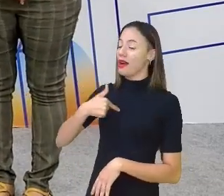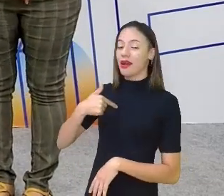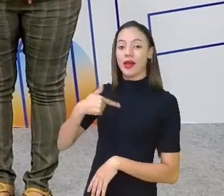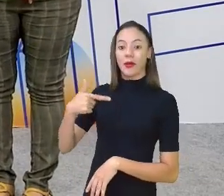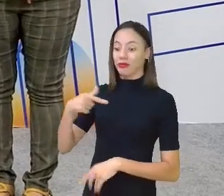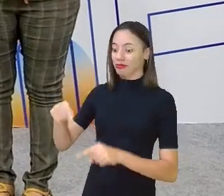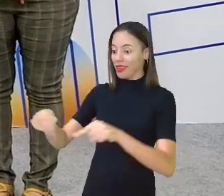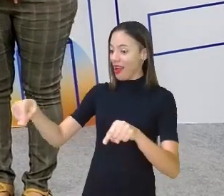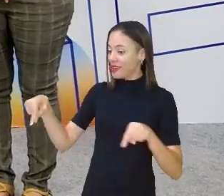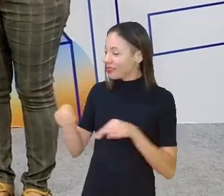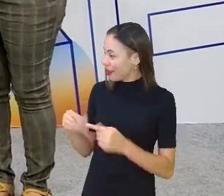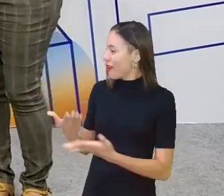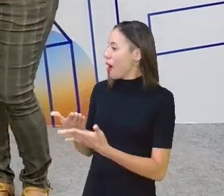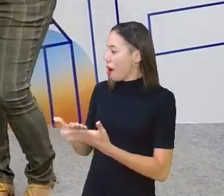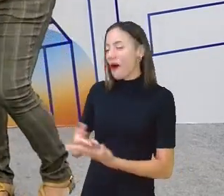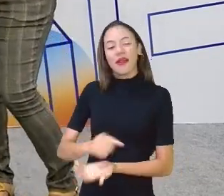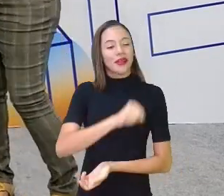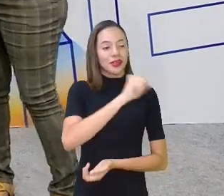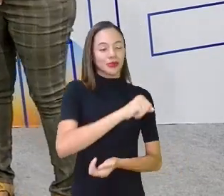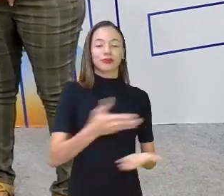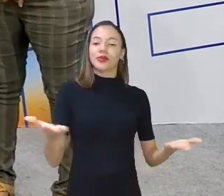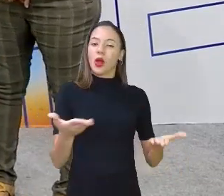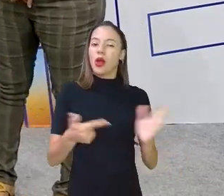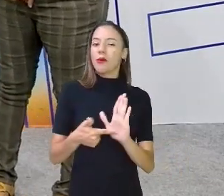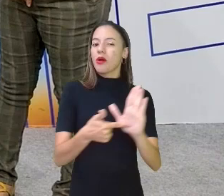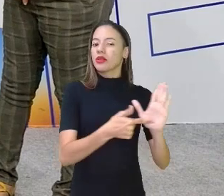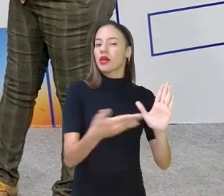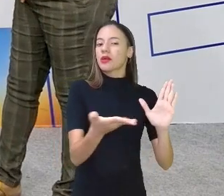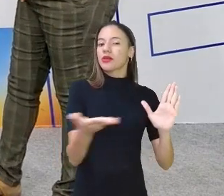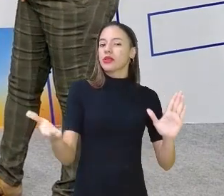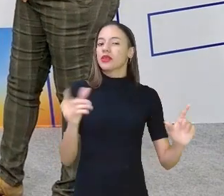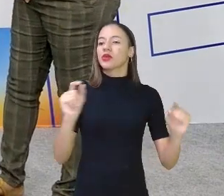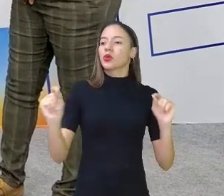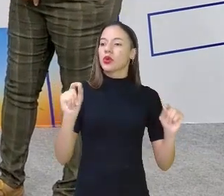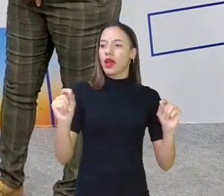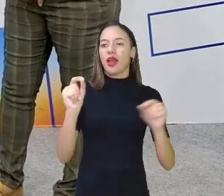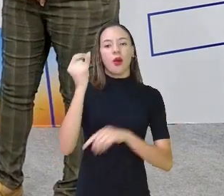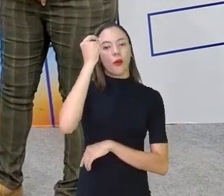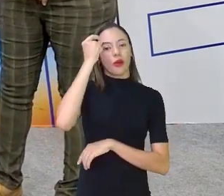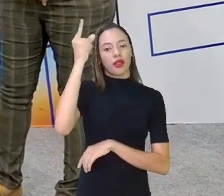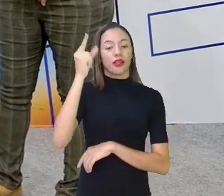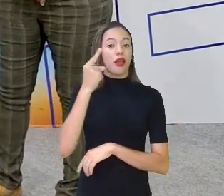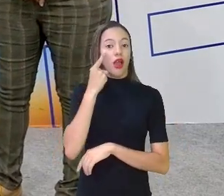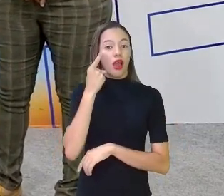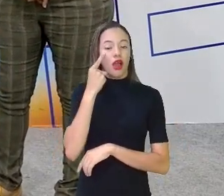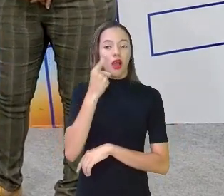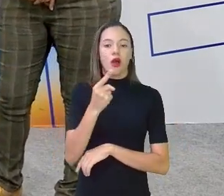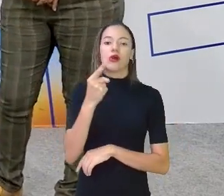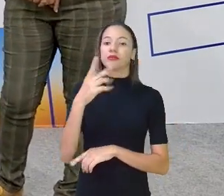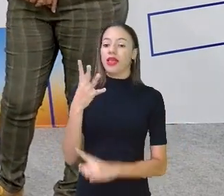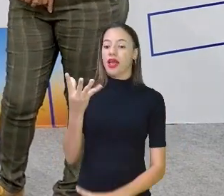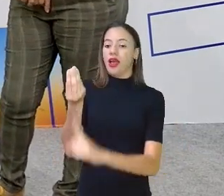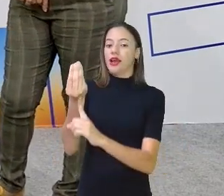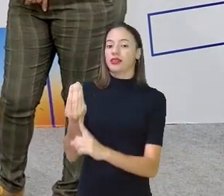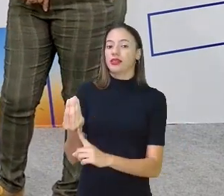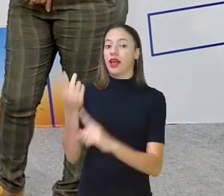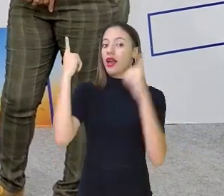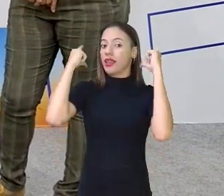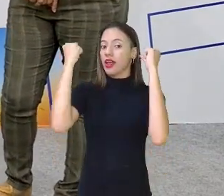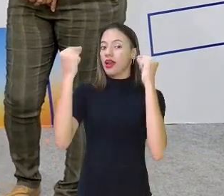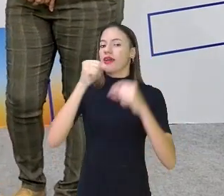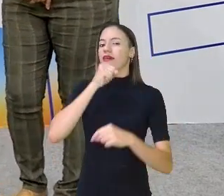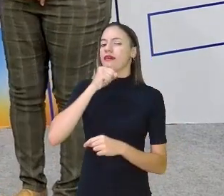Então, para hoje, o que eu trouxe para vocês foi uma ideia. A arte na Grécia Antiga.